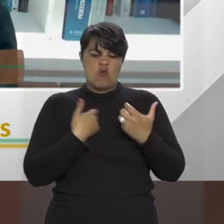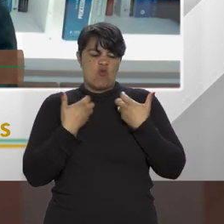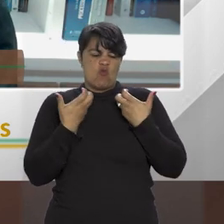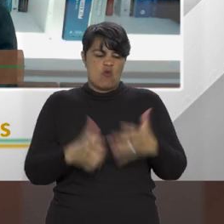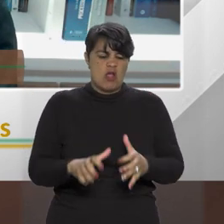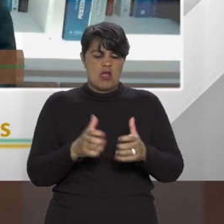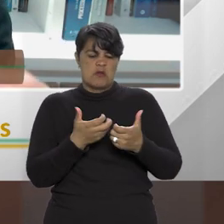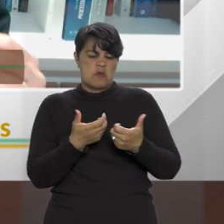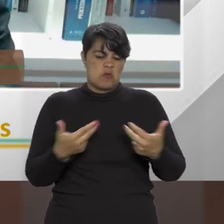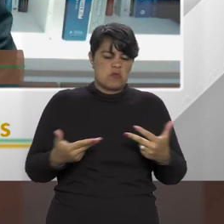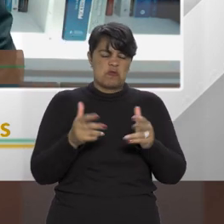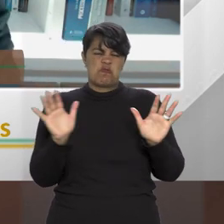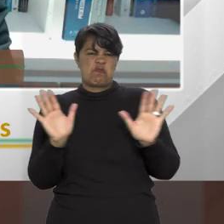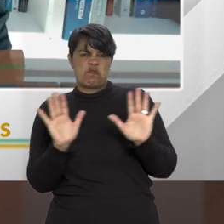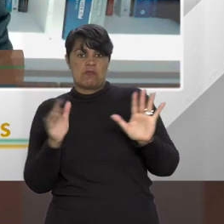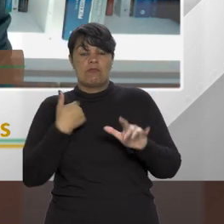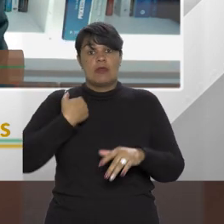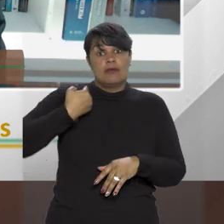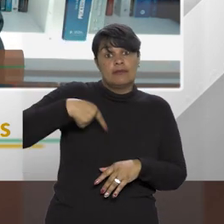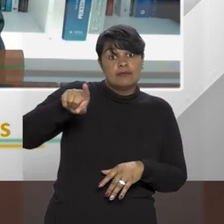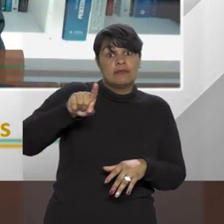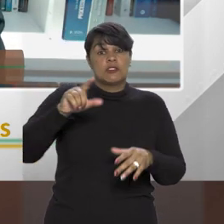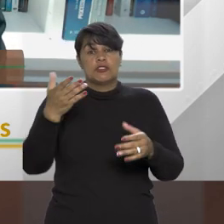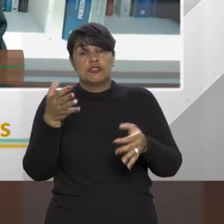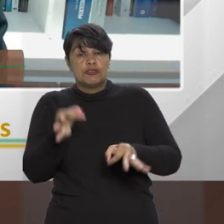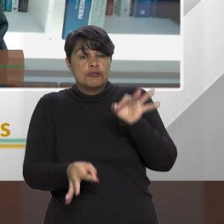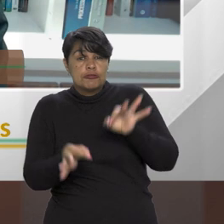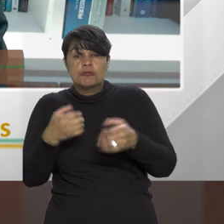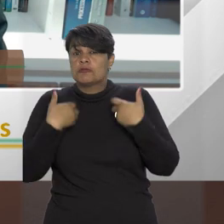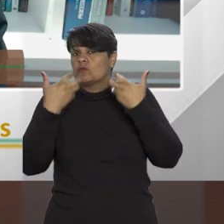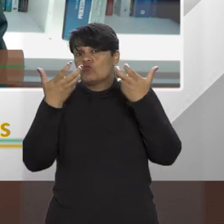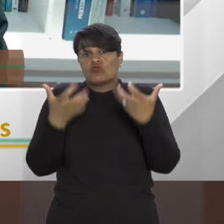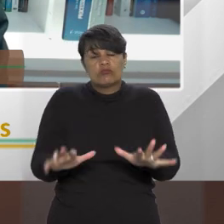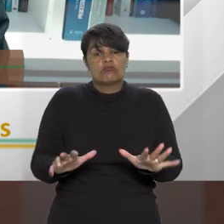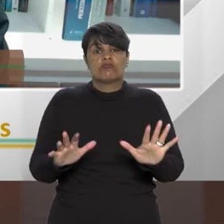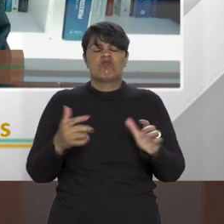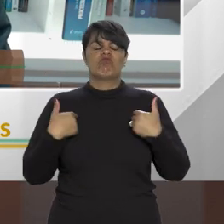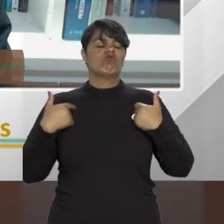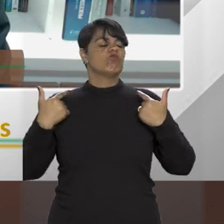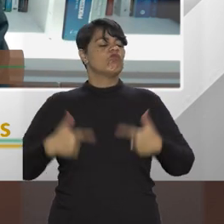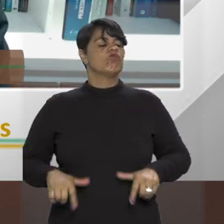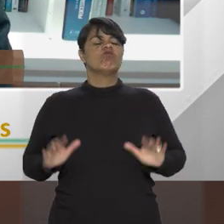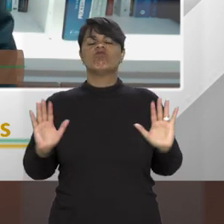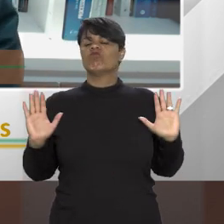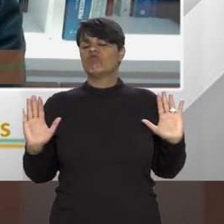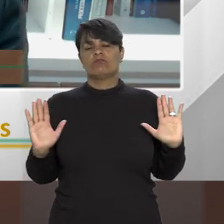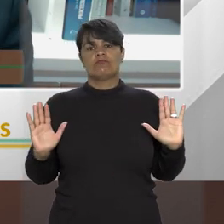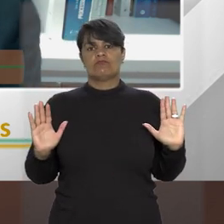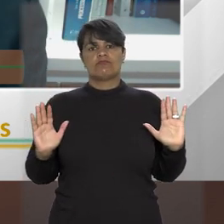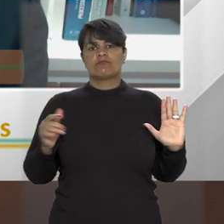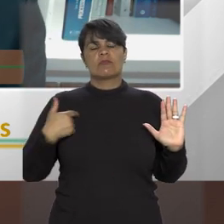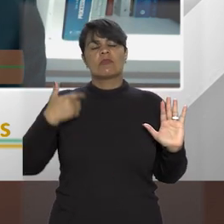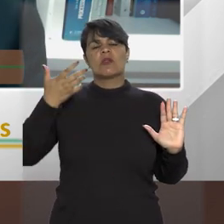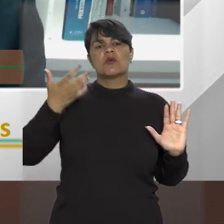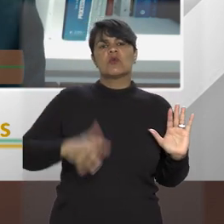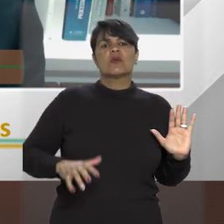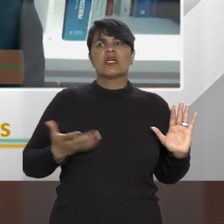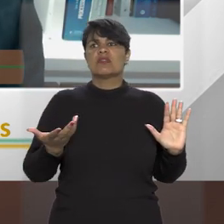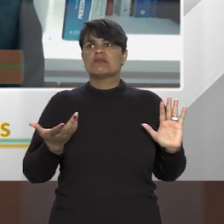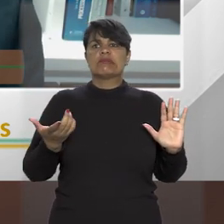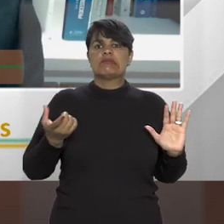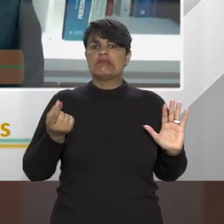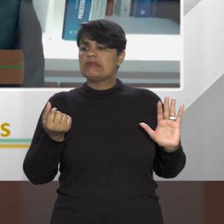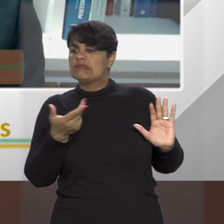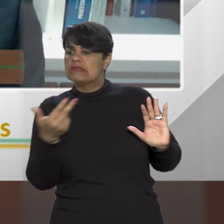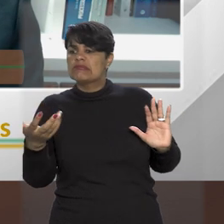direito à fundação, eu posso renunciar à pretensão já estabelecida. Agora, o que a lei faz, e isso